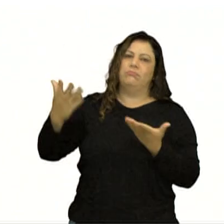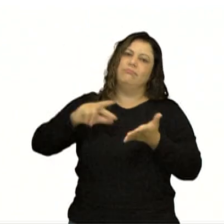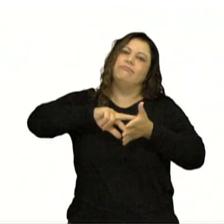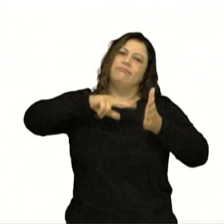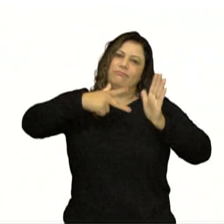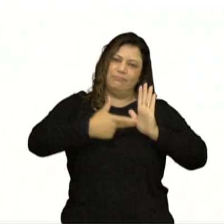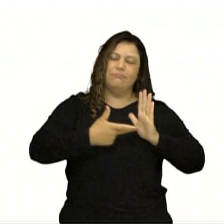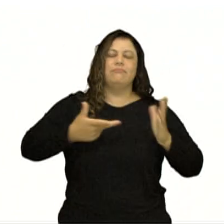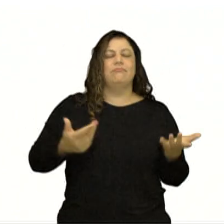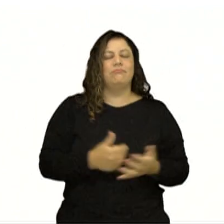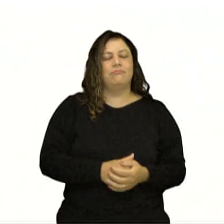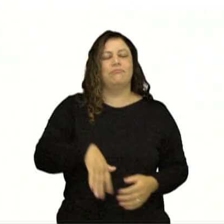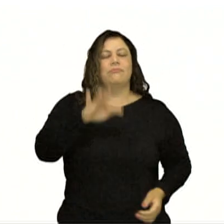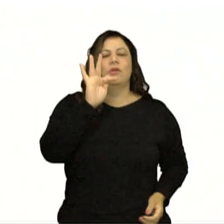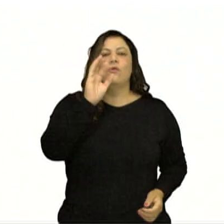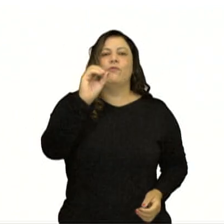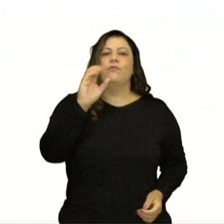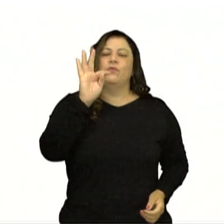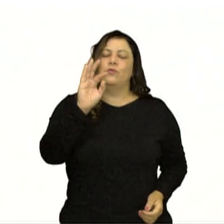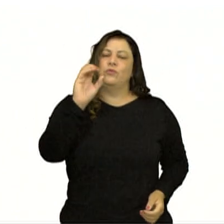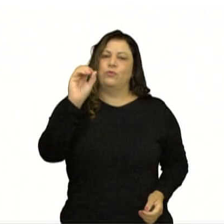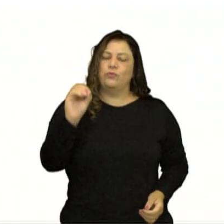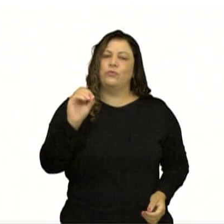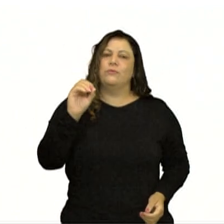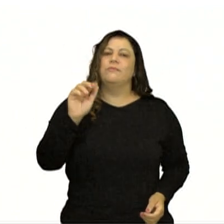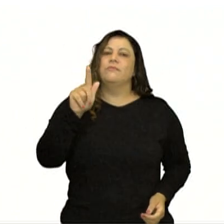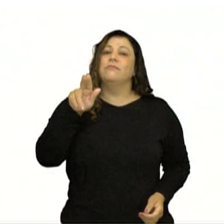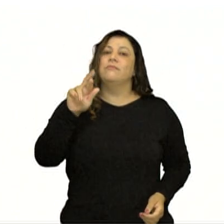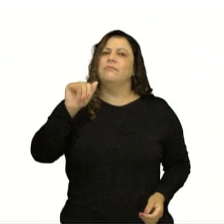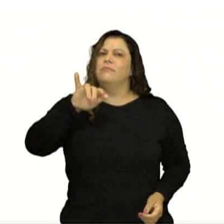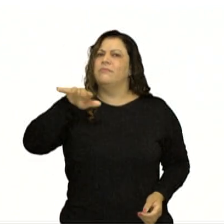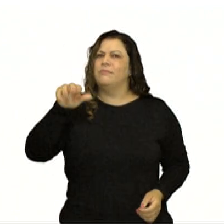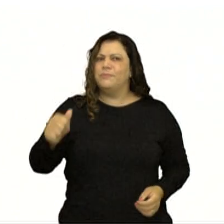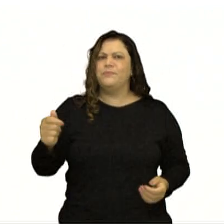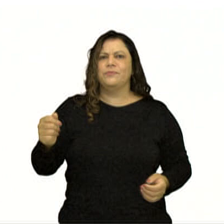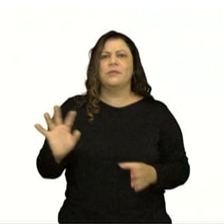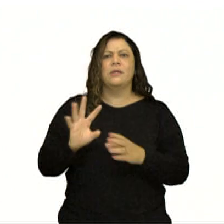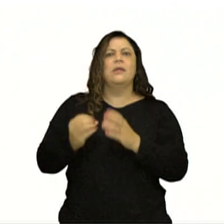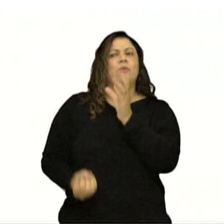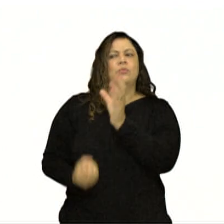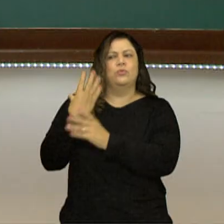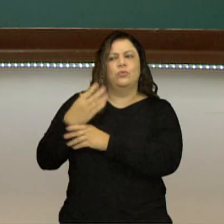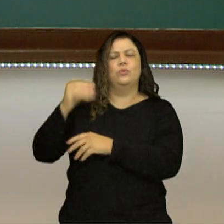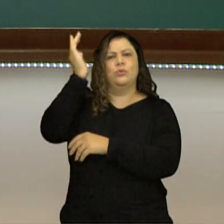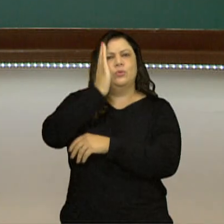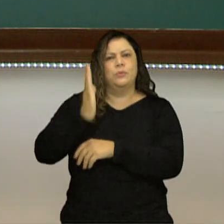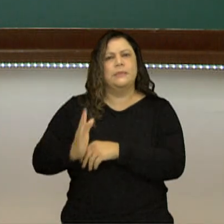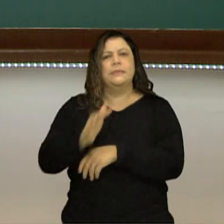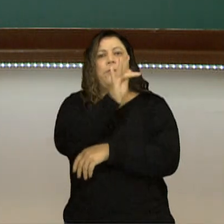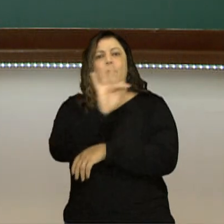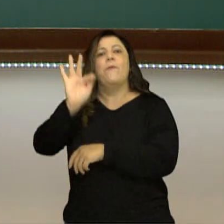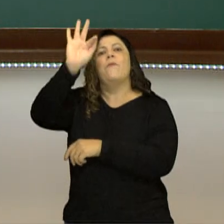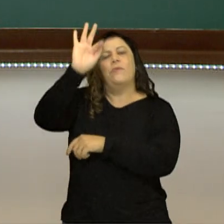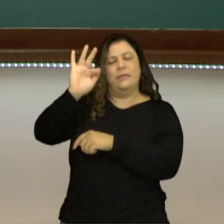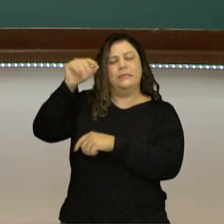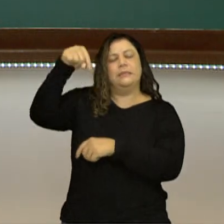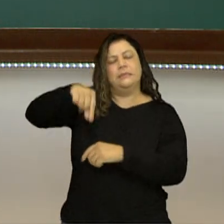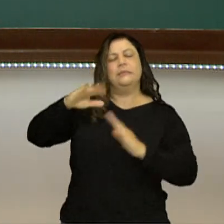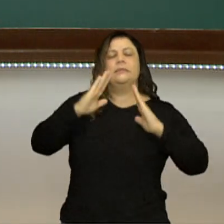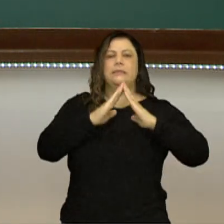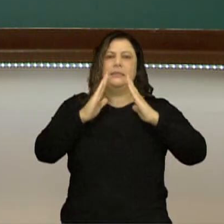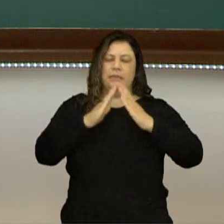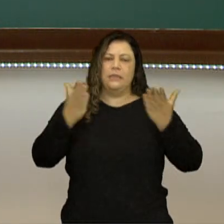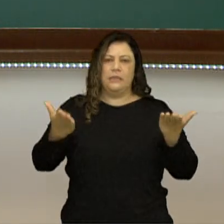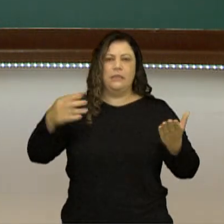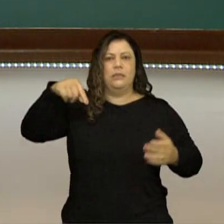palavra fotografia surgiu no Brasil? Um francês que aqui morava, nos tempos do imperador Dom